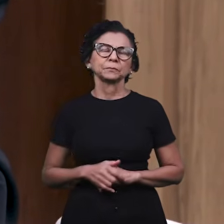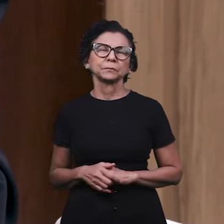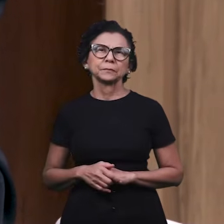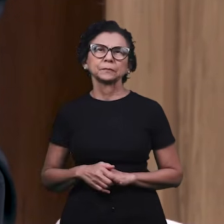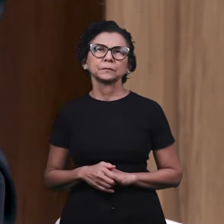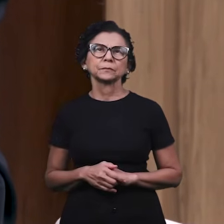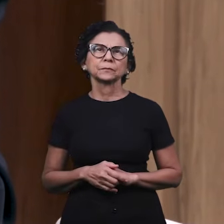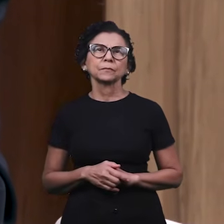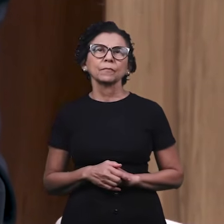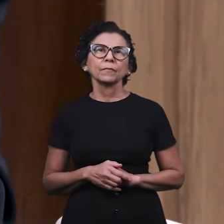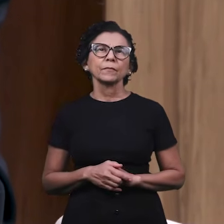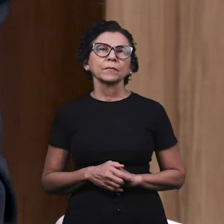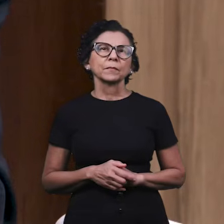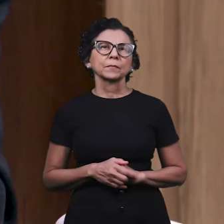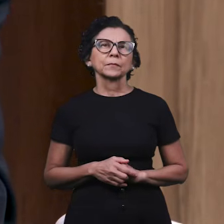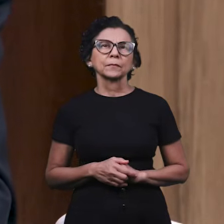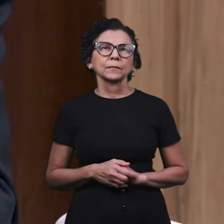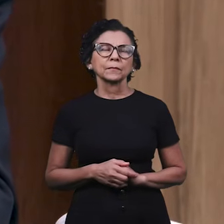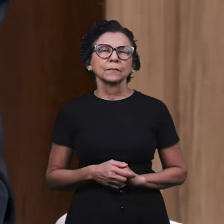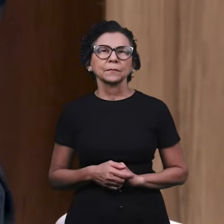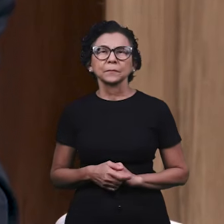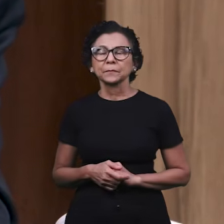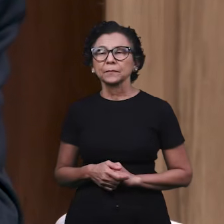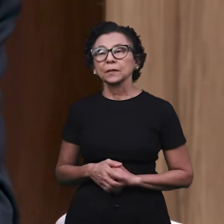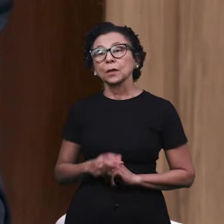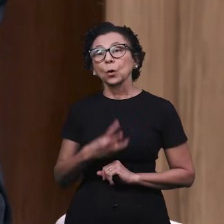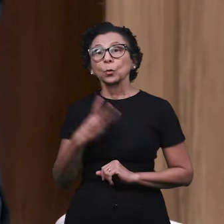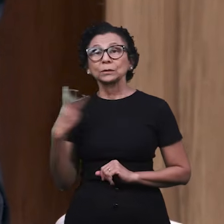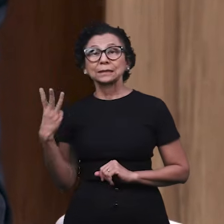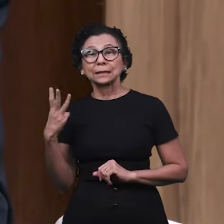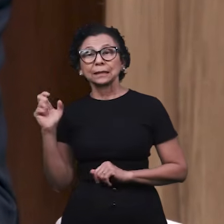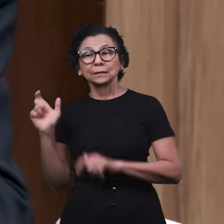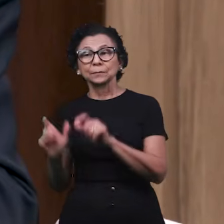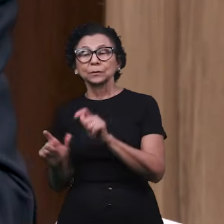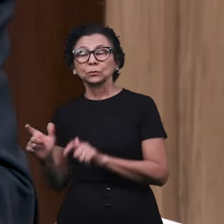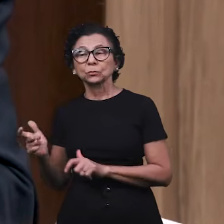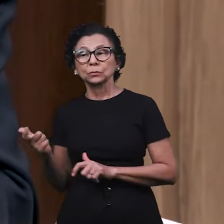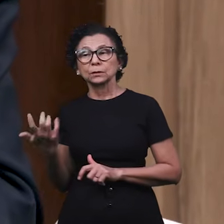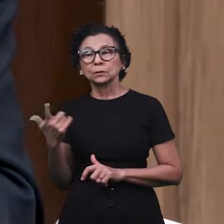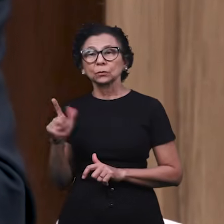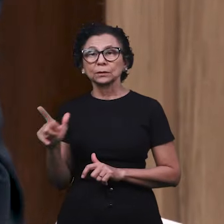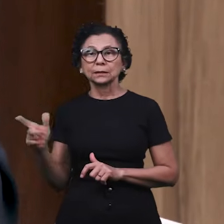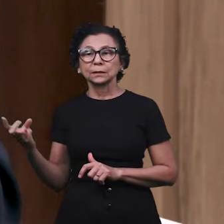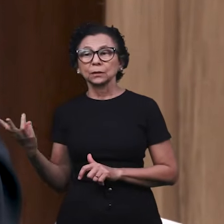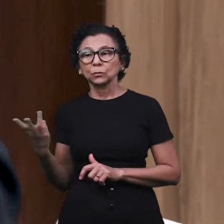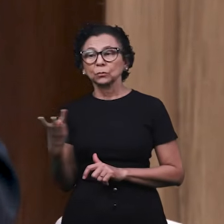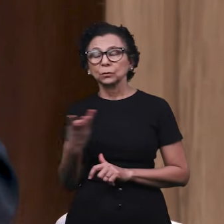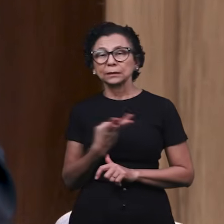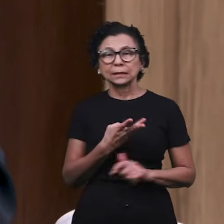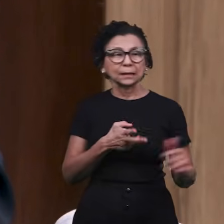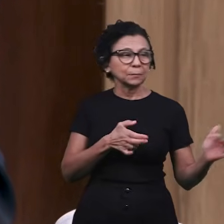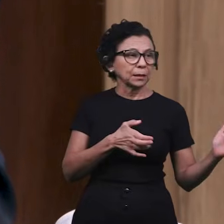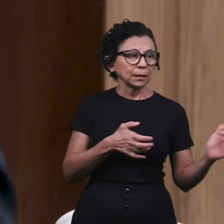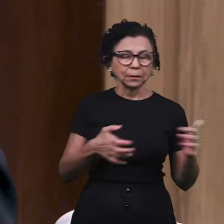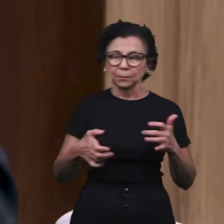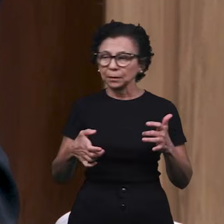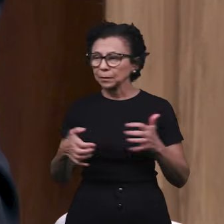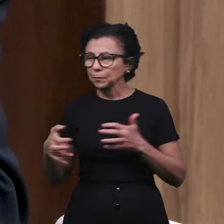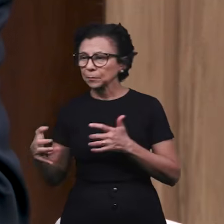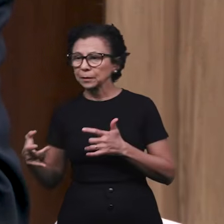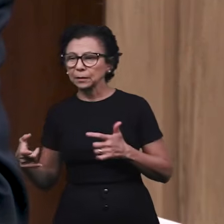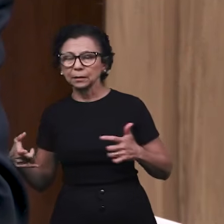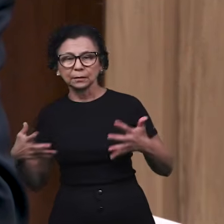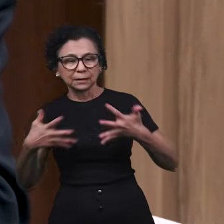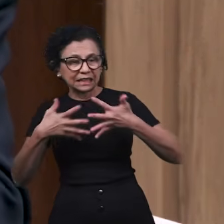Porque o quebrantamento estava no seguinte, porque eles conseguiam fazer harmonia, cada um se identificava com o seu, com a sua parte.